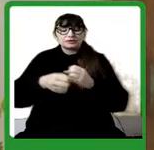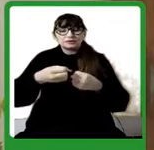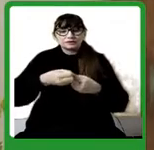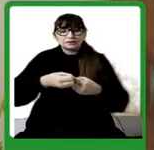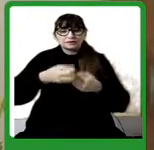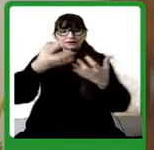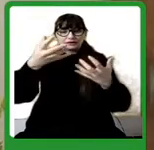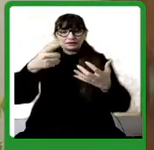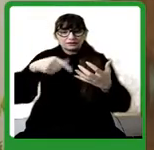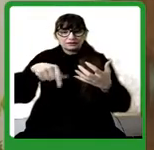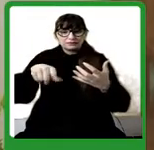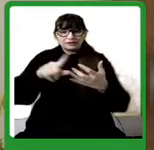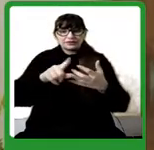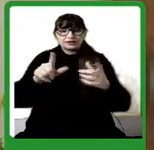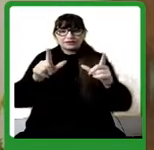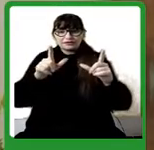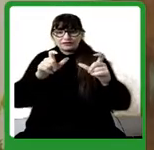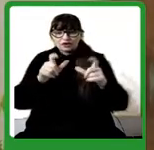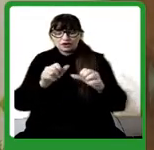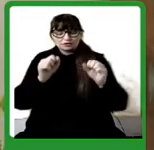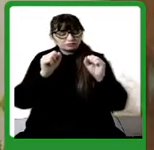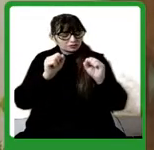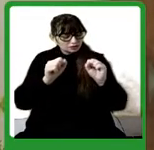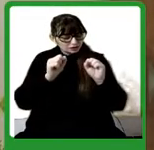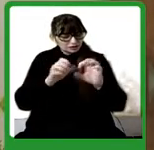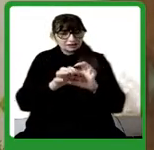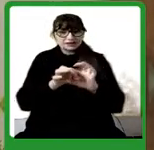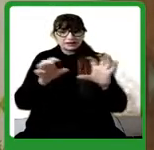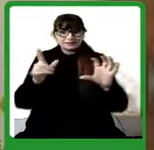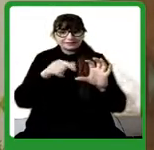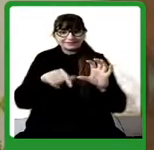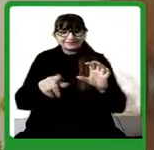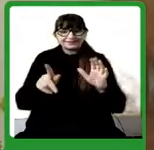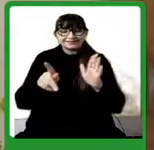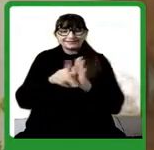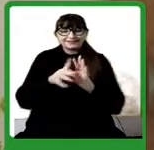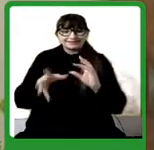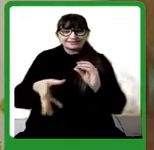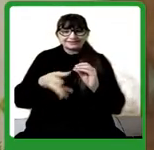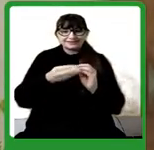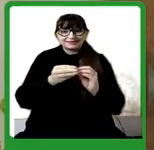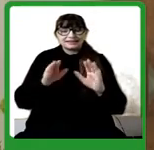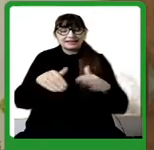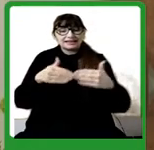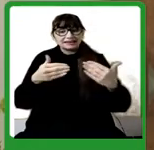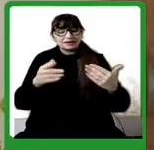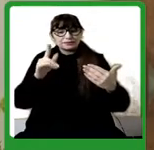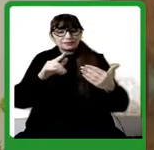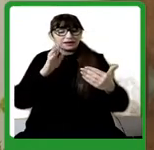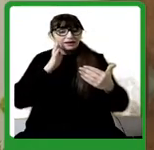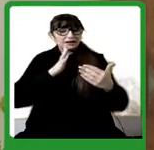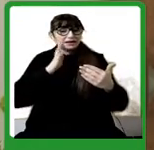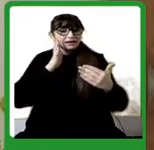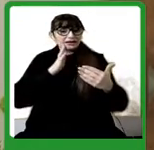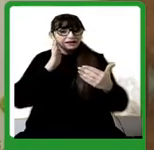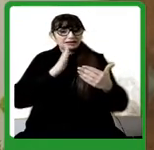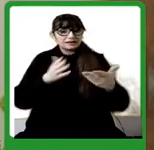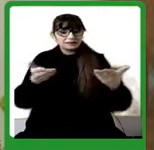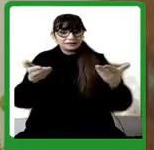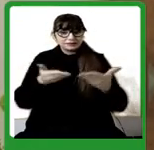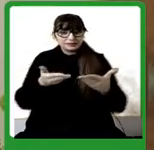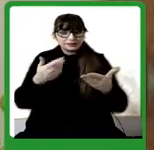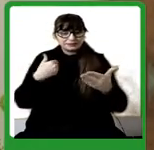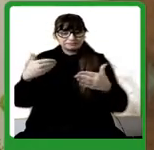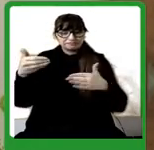foto. Então deixa o celularzinho de lado aí pra vocês tirar uma foto e marcar nós. Fizemos um passeio muito legal hoje, né? Sim. Nossa Senhora Aparecida.